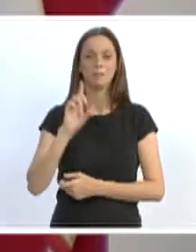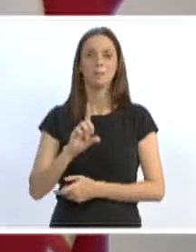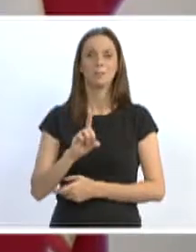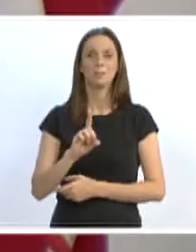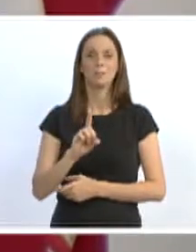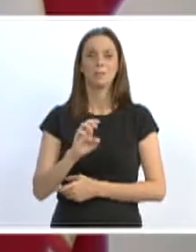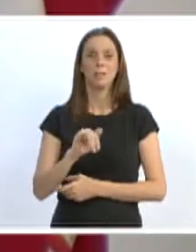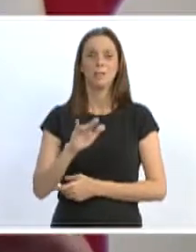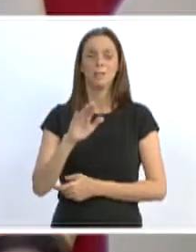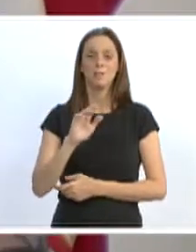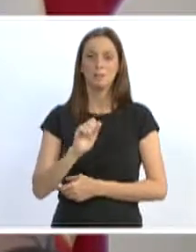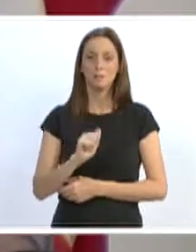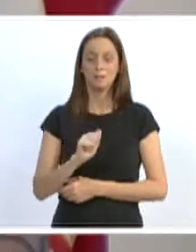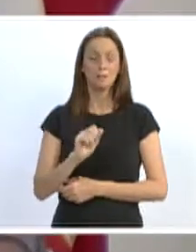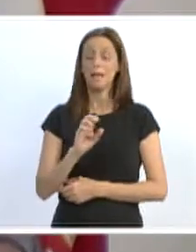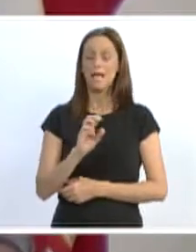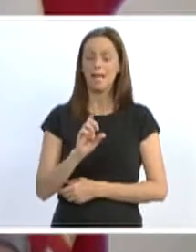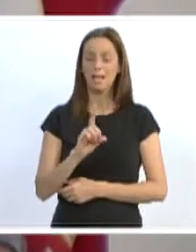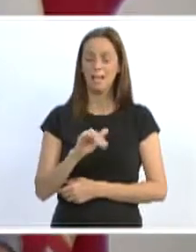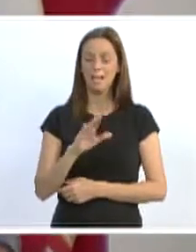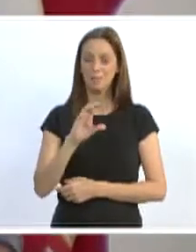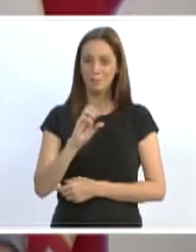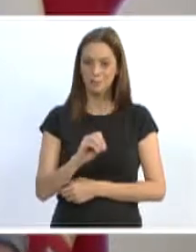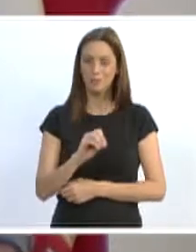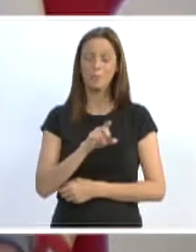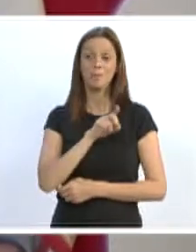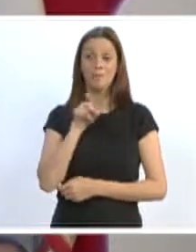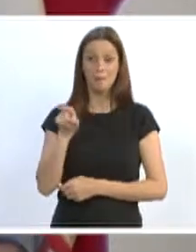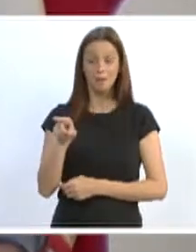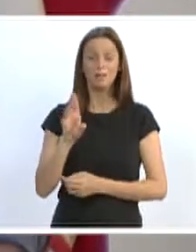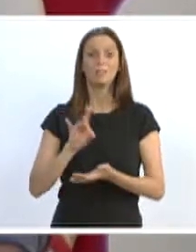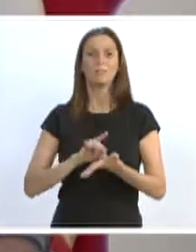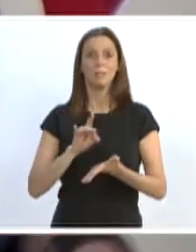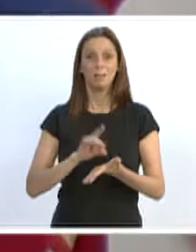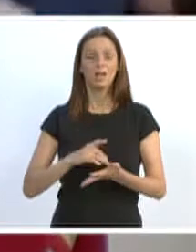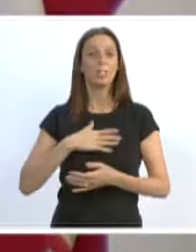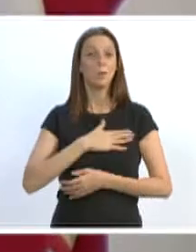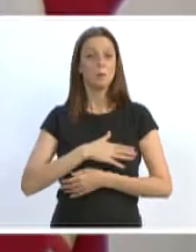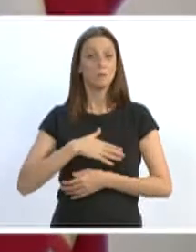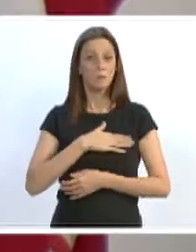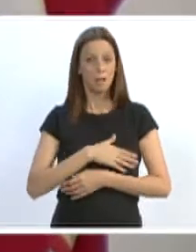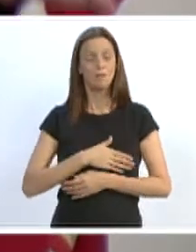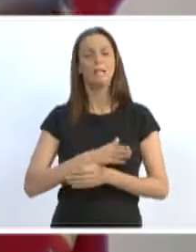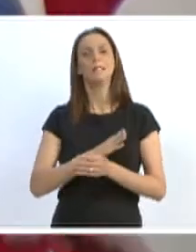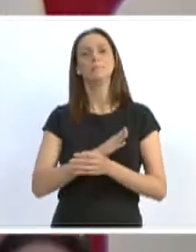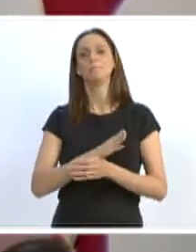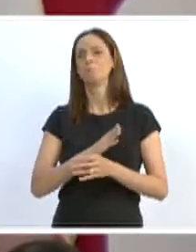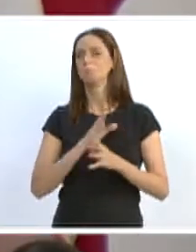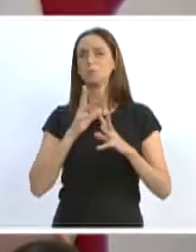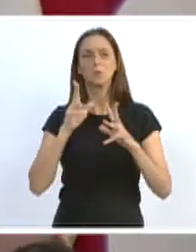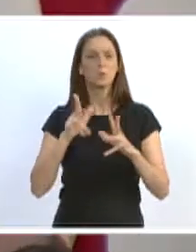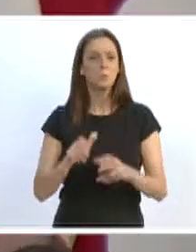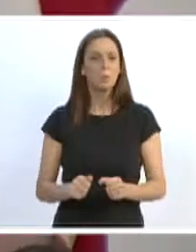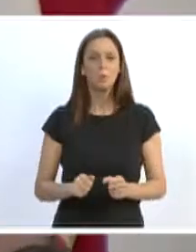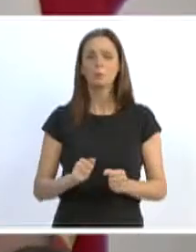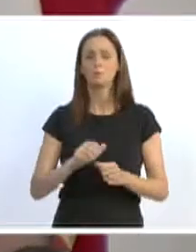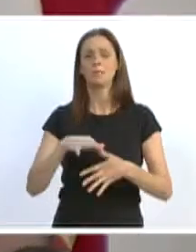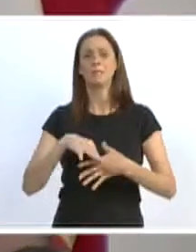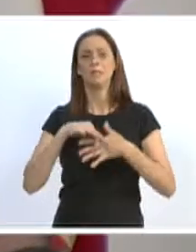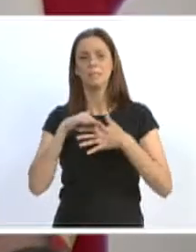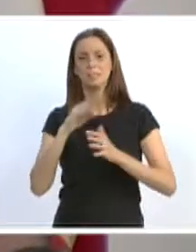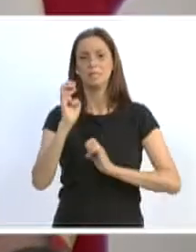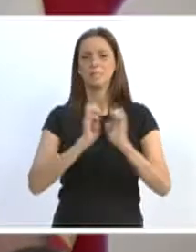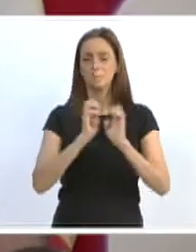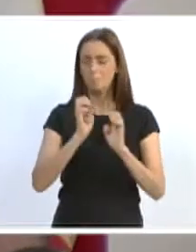lima ele tinha uma questão de que ia para os bairros reunir todas as lideranças empresários da comunidade